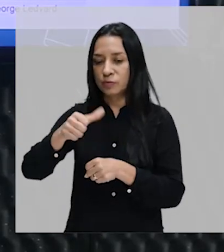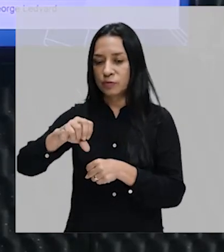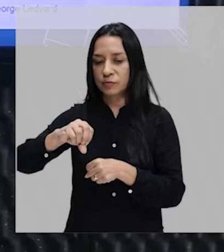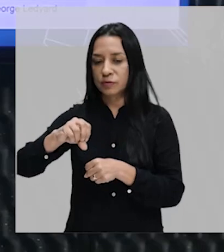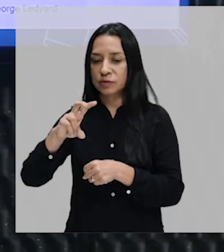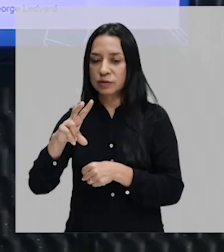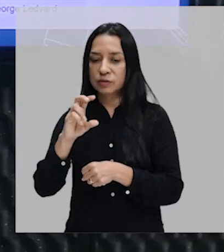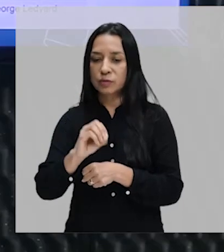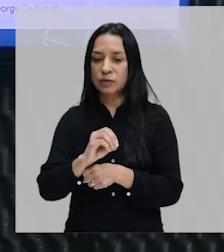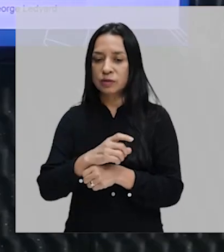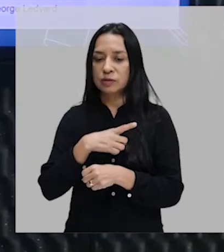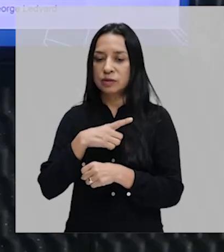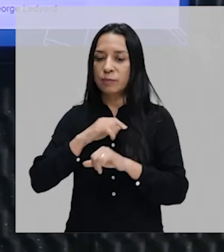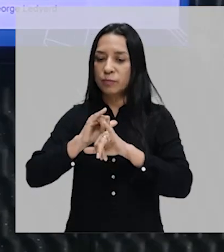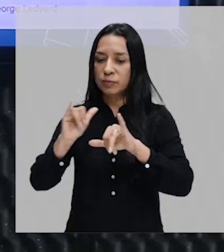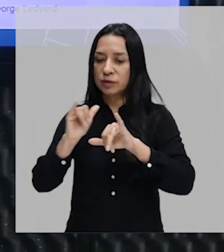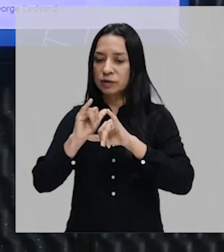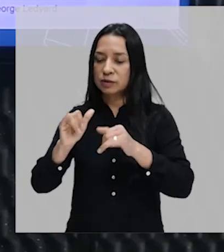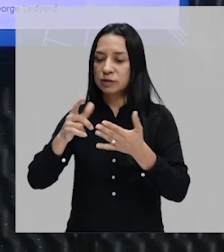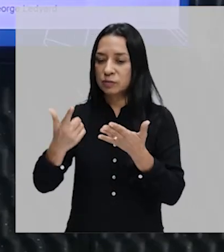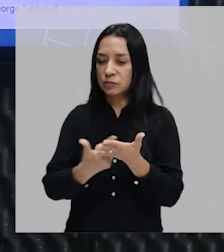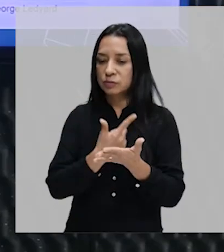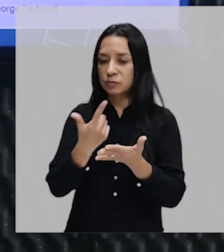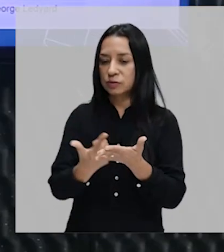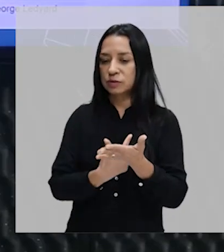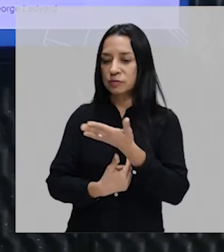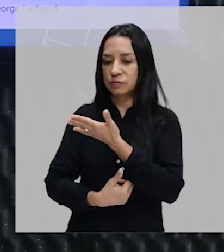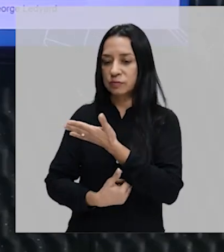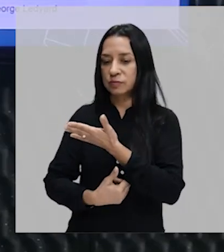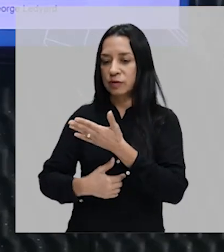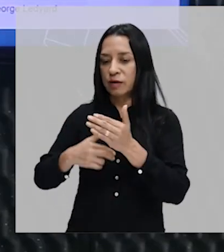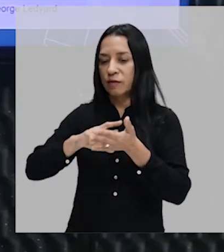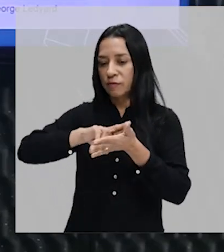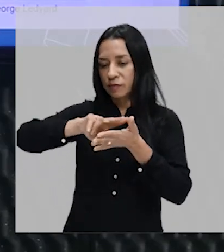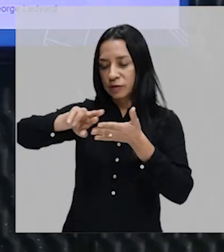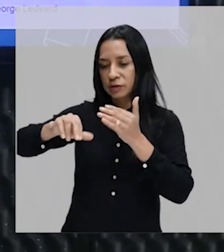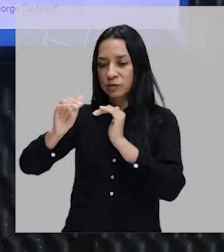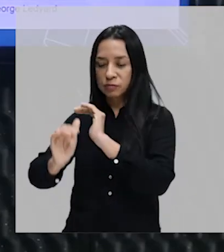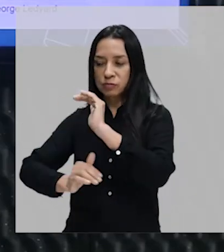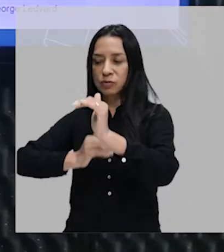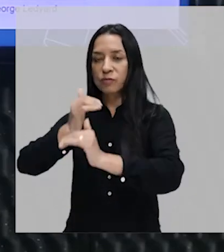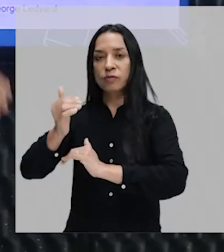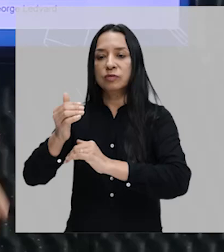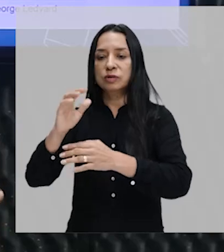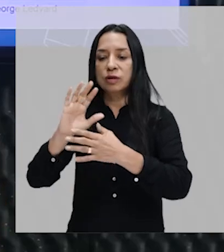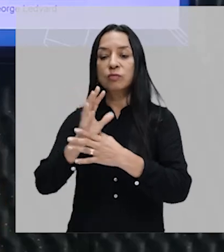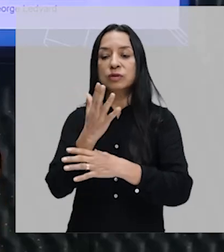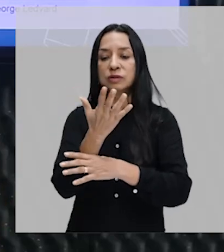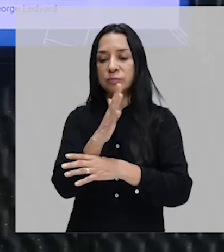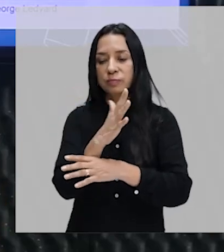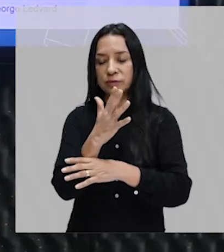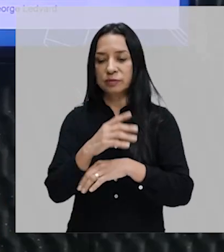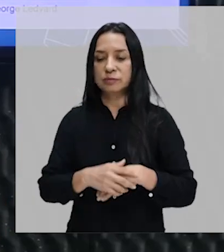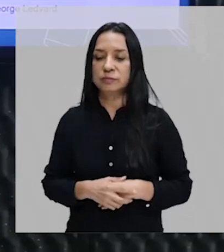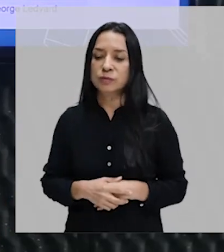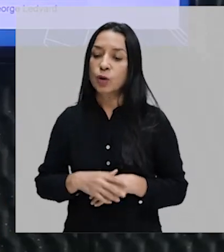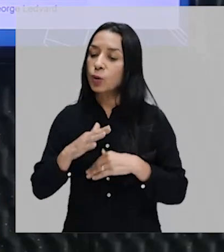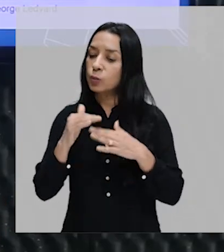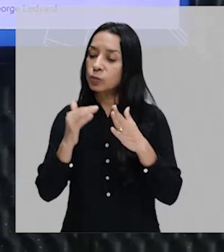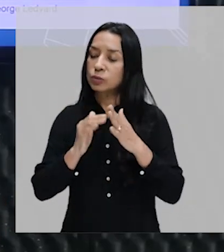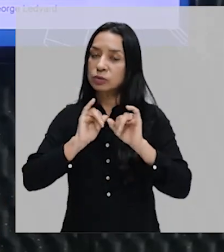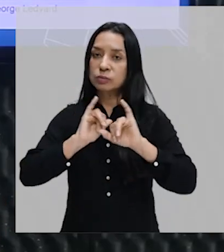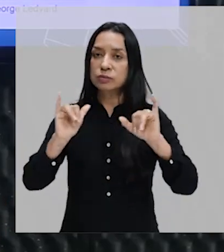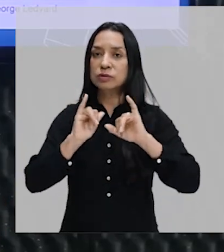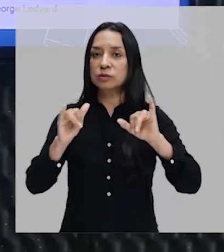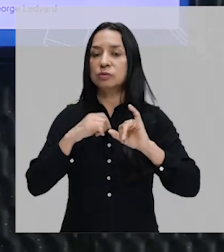George Ledyard Stevens. Então, todas essas publicações trouxeram alguma informação que